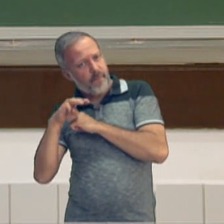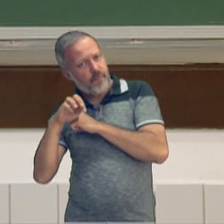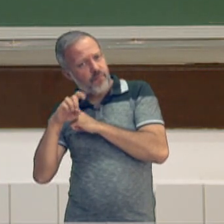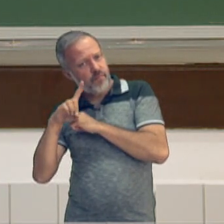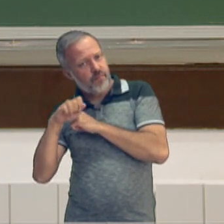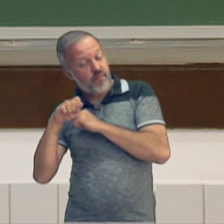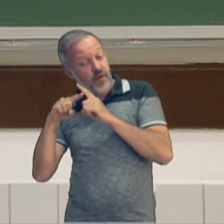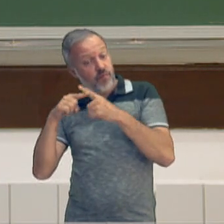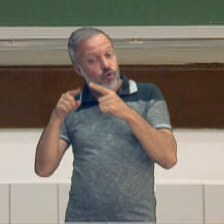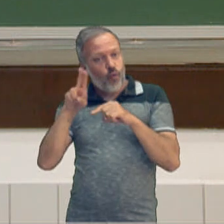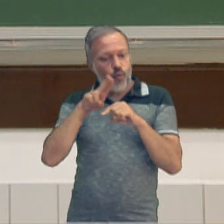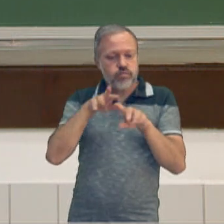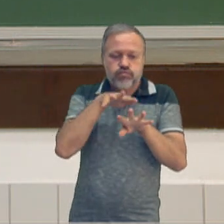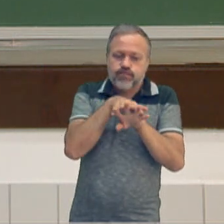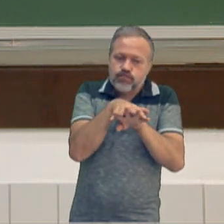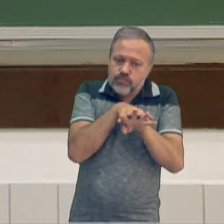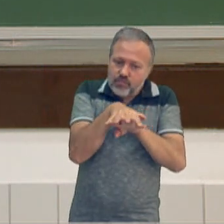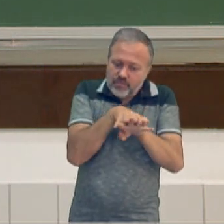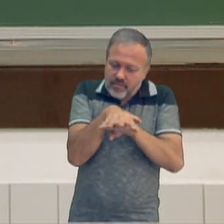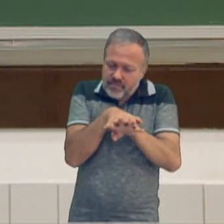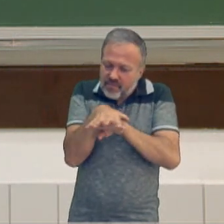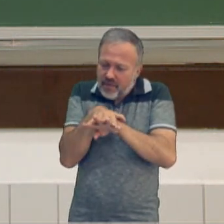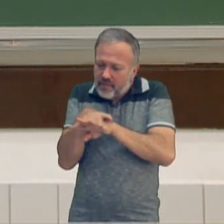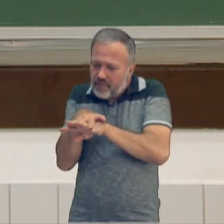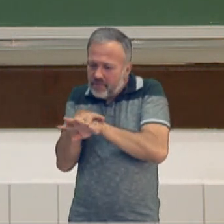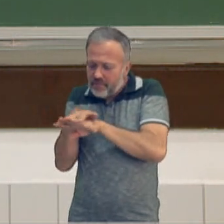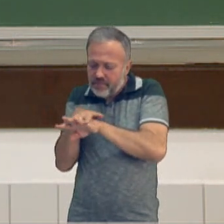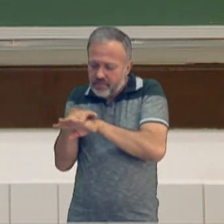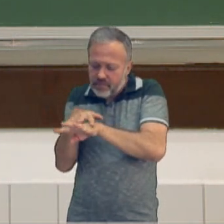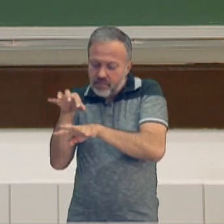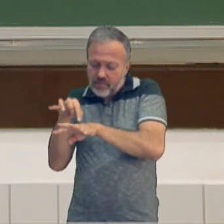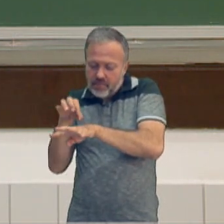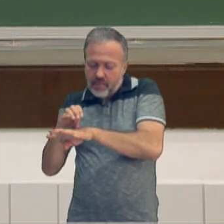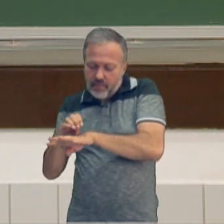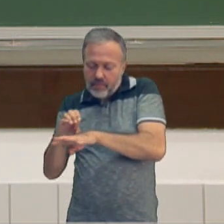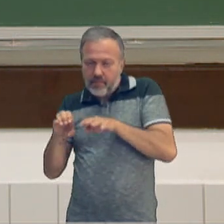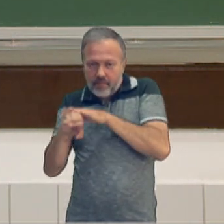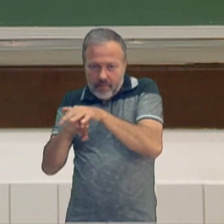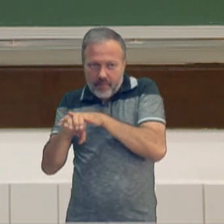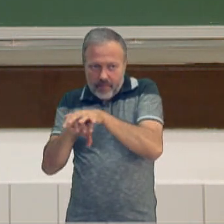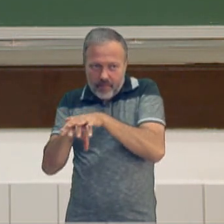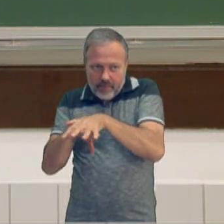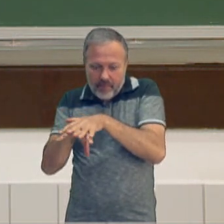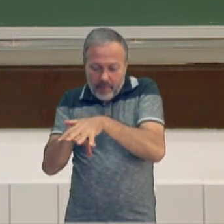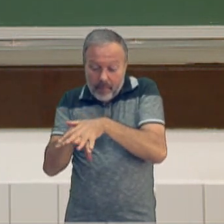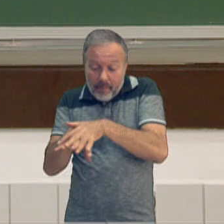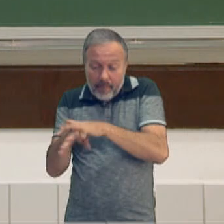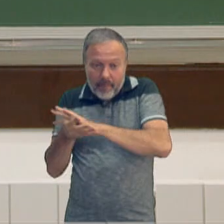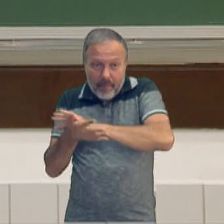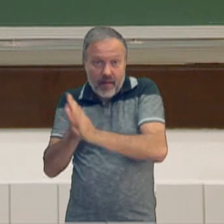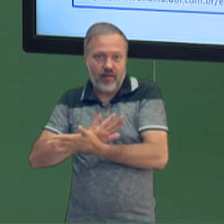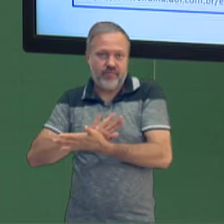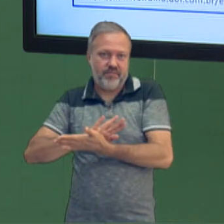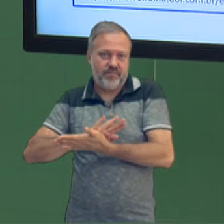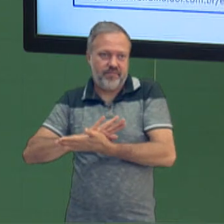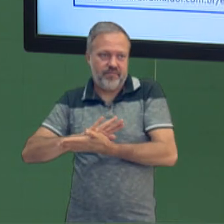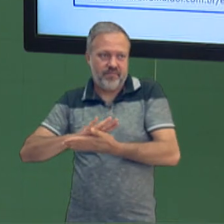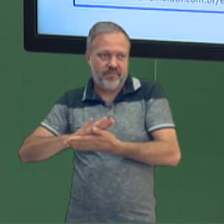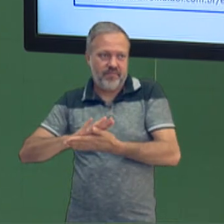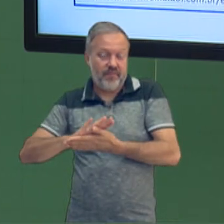para matar o vírus. Por isso que a gente precisa lavar tantas vezes a mão com água e sabão, mas tem que lavar direito também, né? Então tem